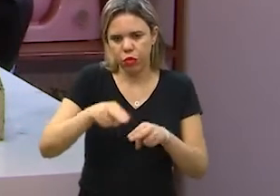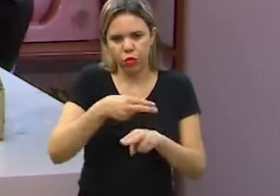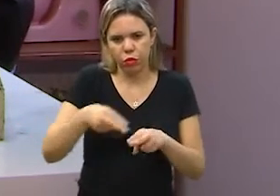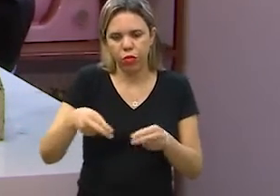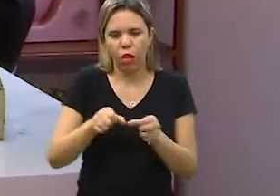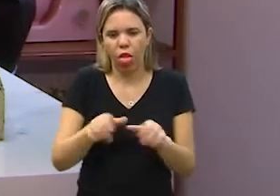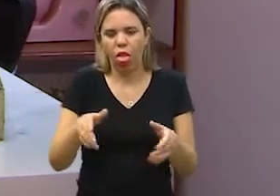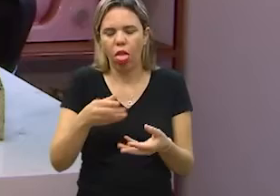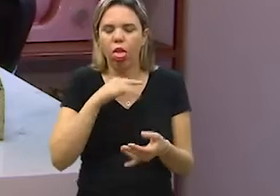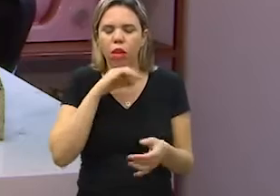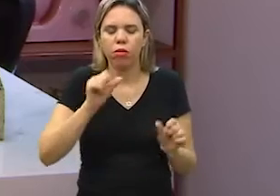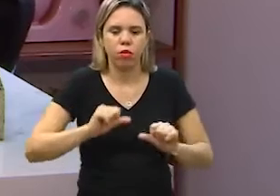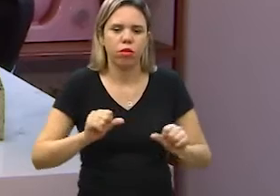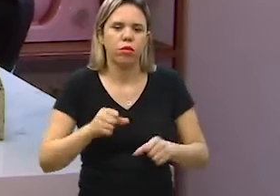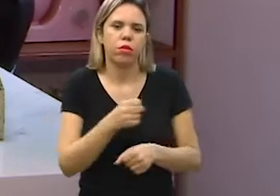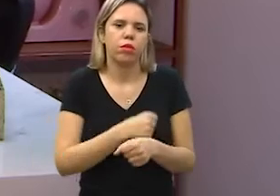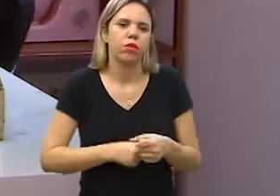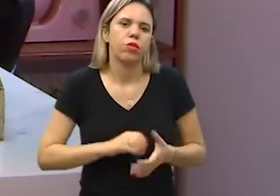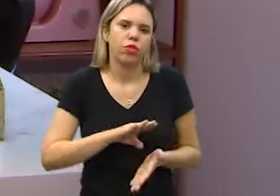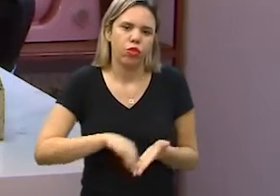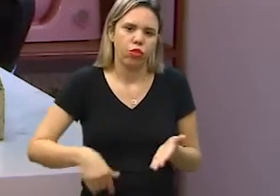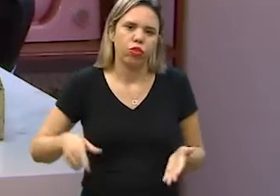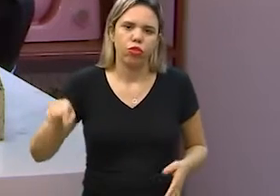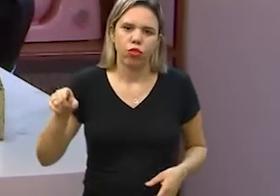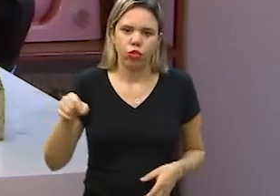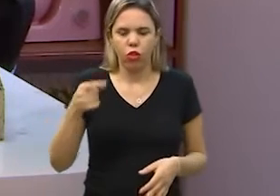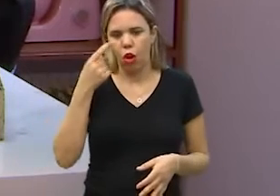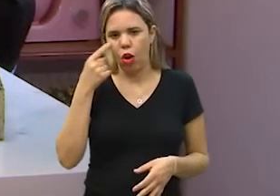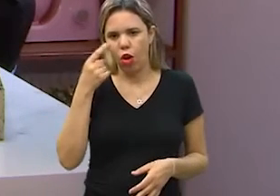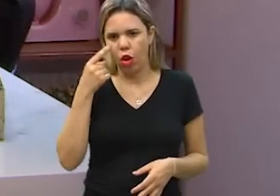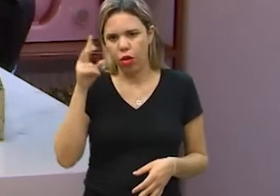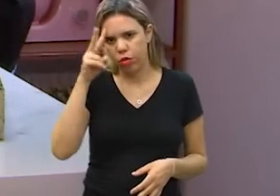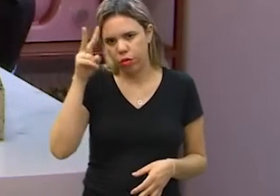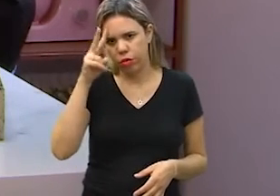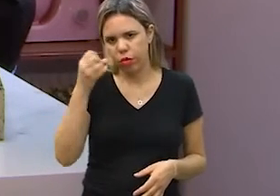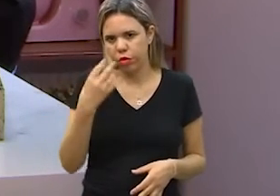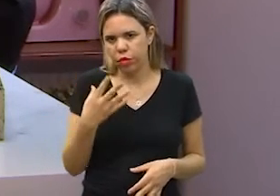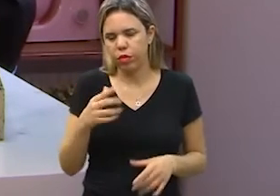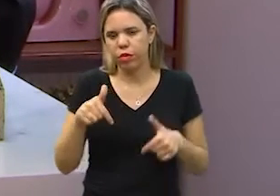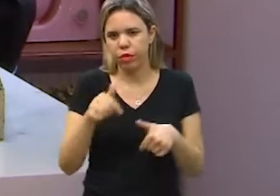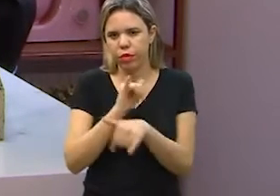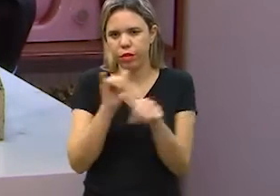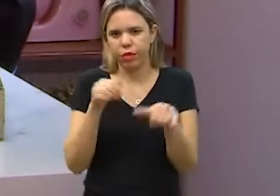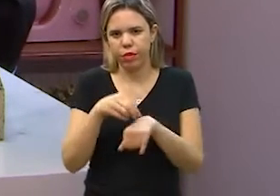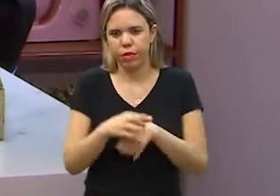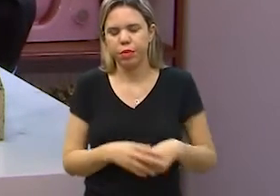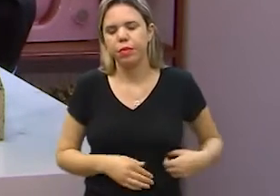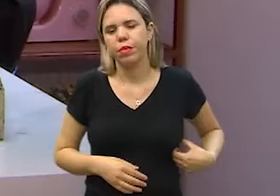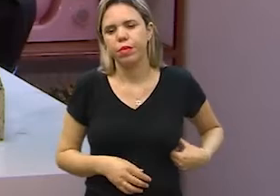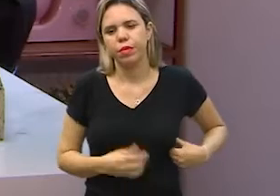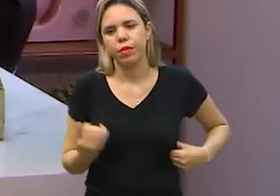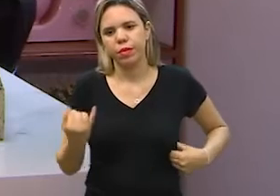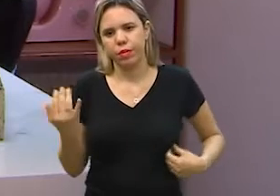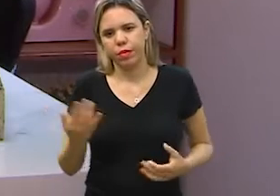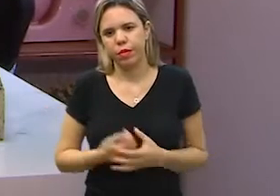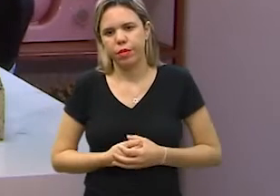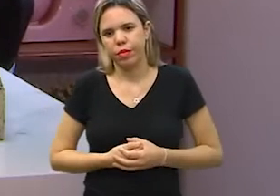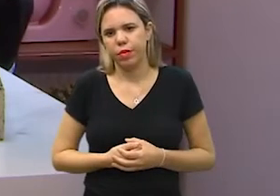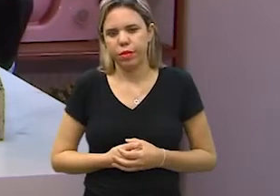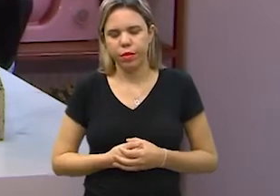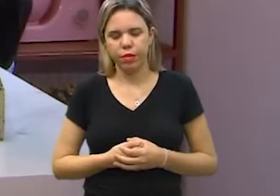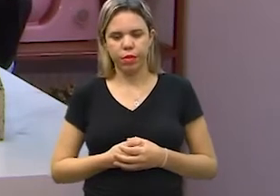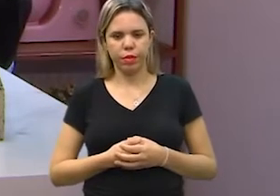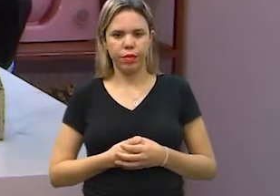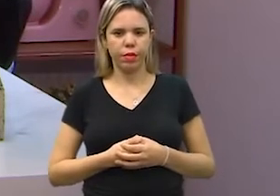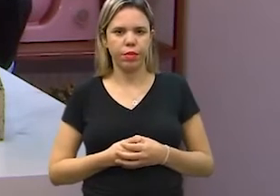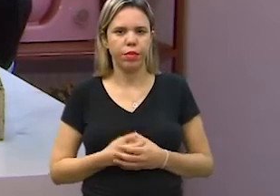aí vai desandar. Vai desandar. A nossa receita. Tira o soro. Bem lembrado e reforçado essa dica tão importante.